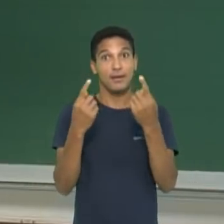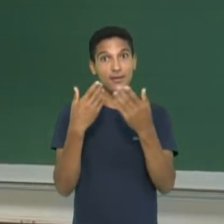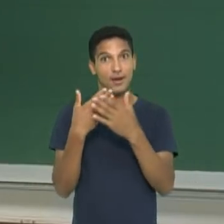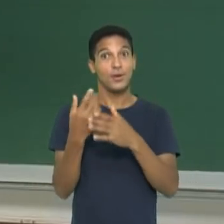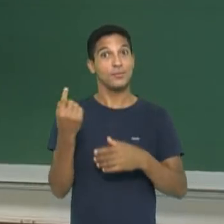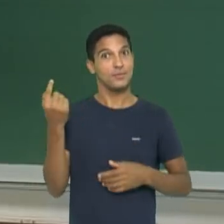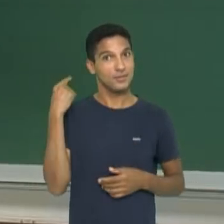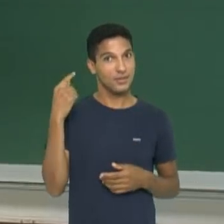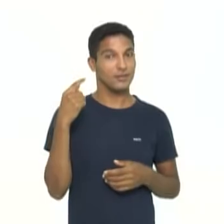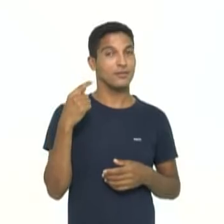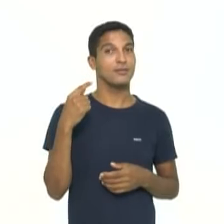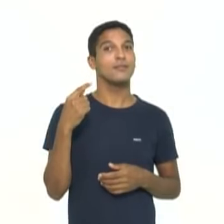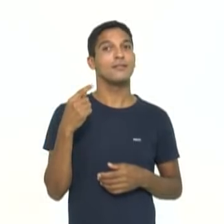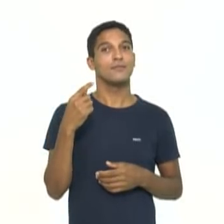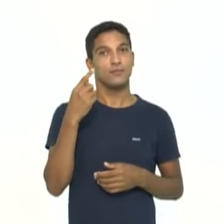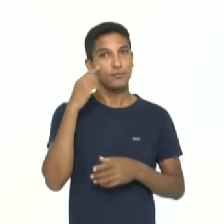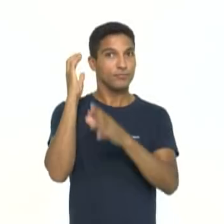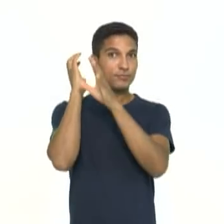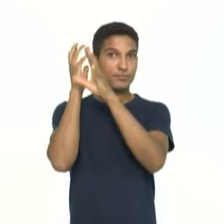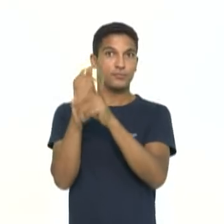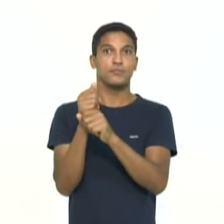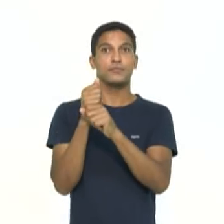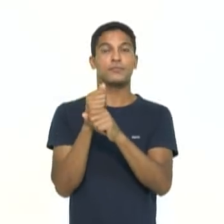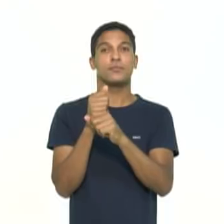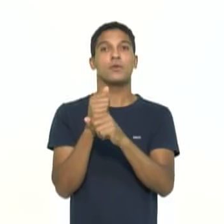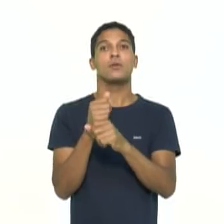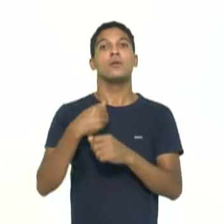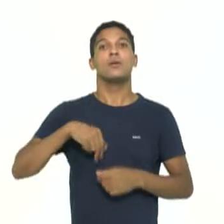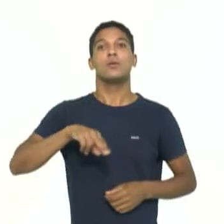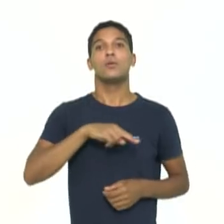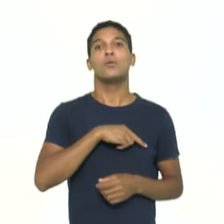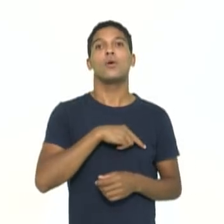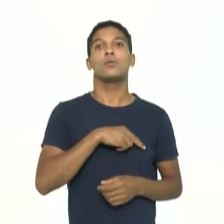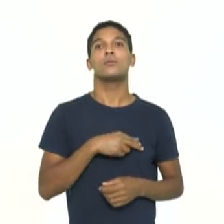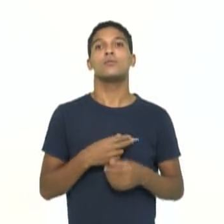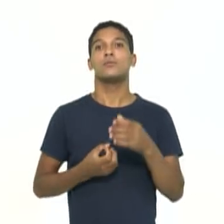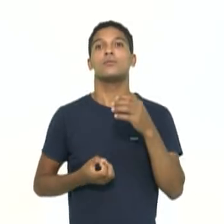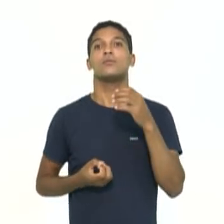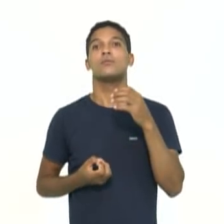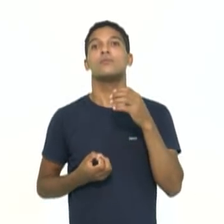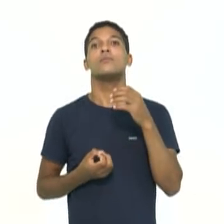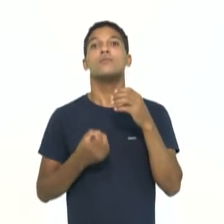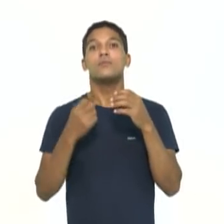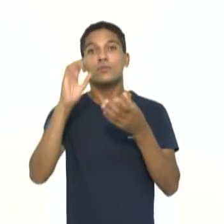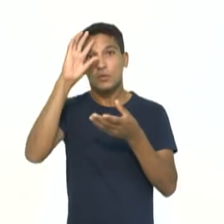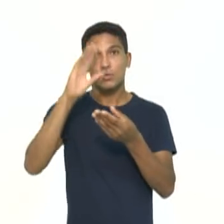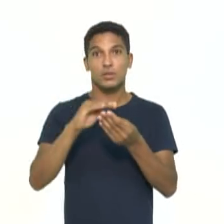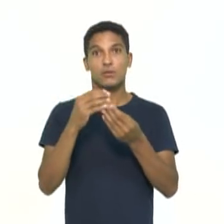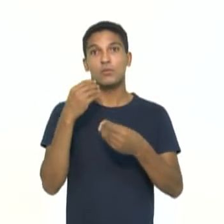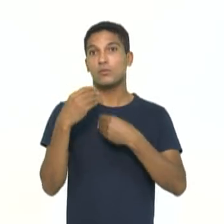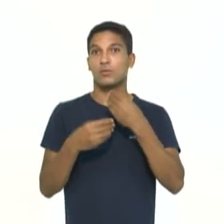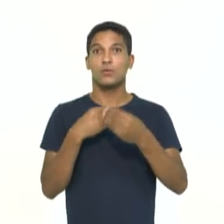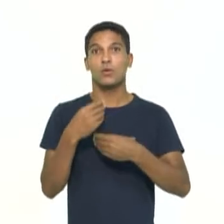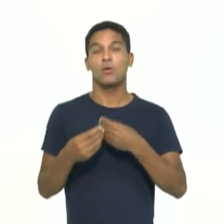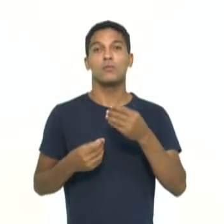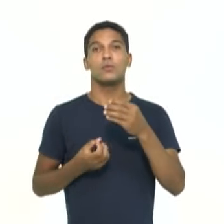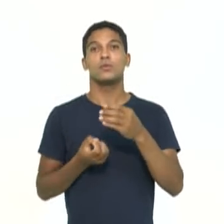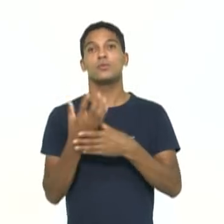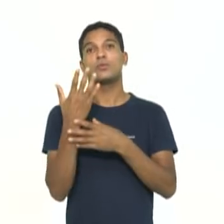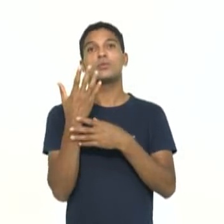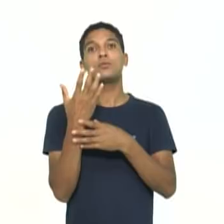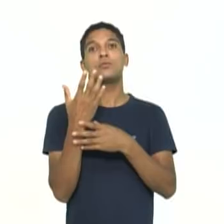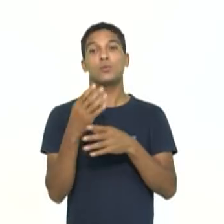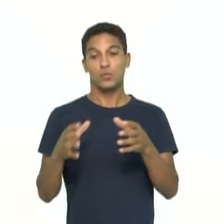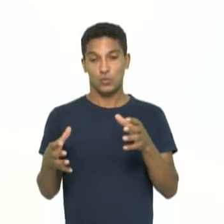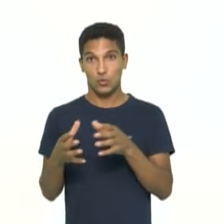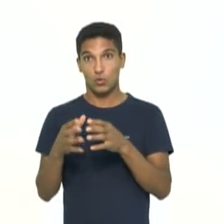foi? Então, olha lá, nós descobrimos como que surgiram os tropeiros. Não é verdade? Né? O desenvolvimento econômico